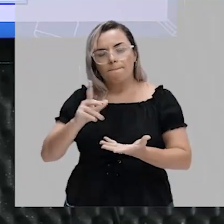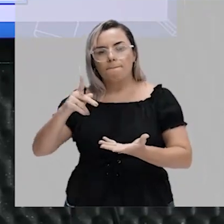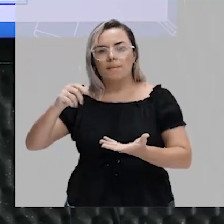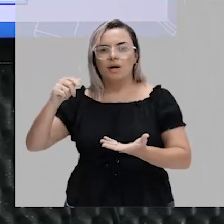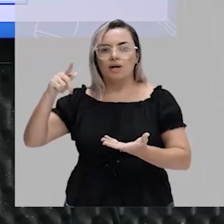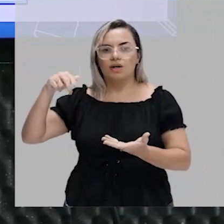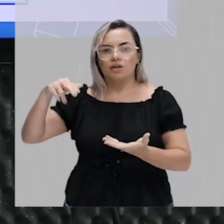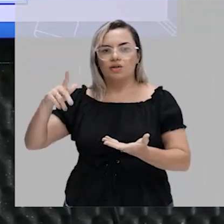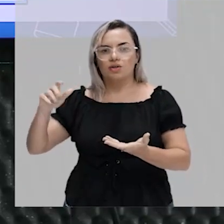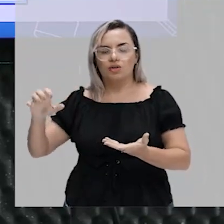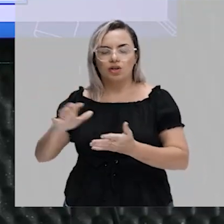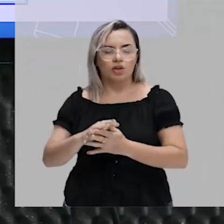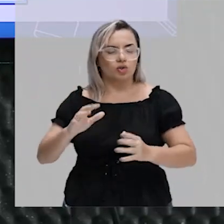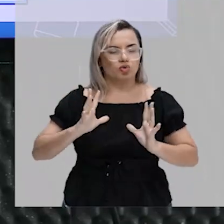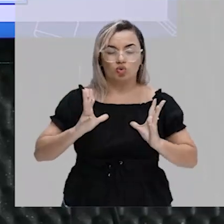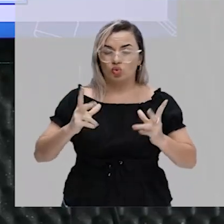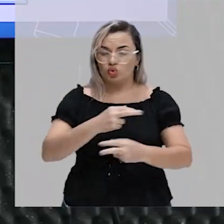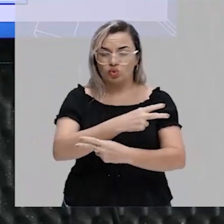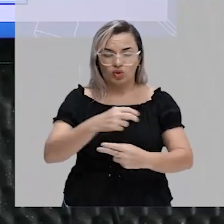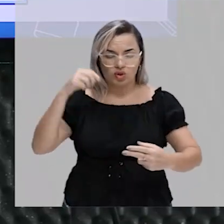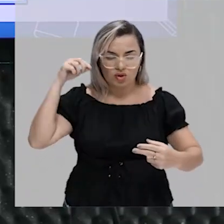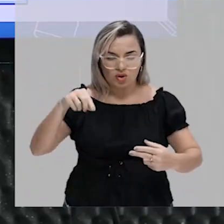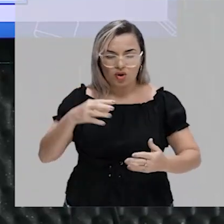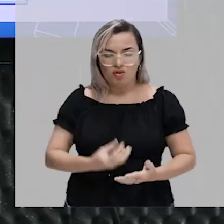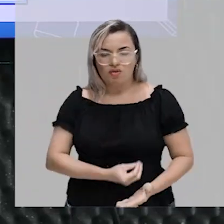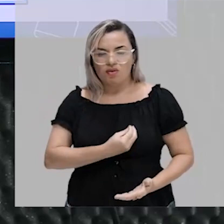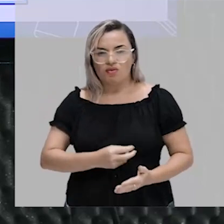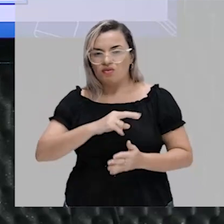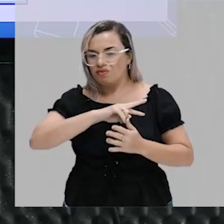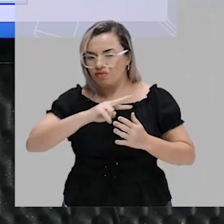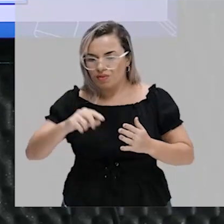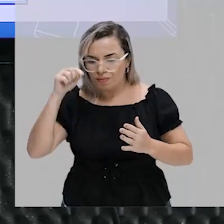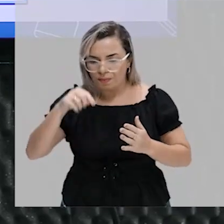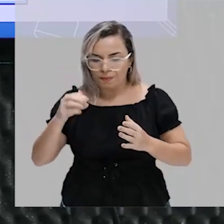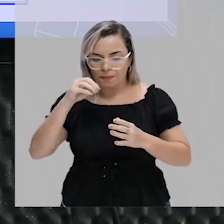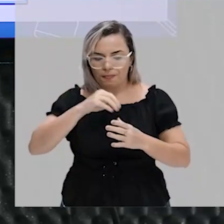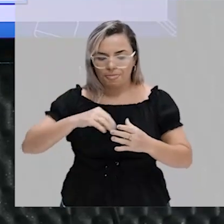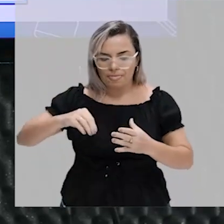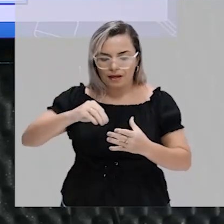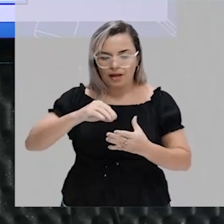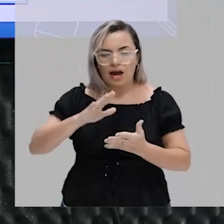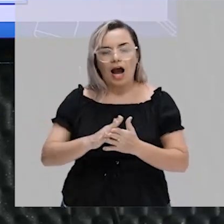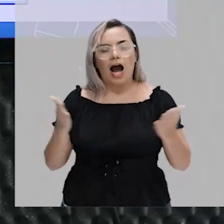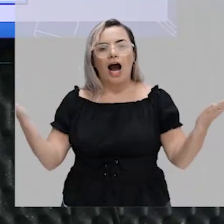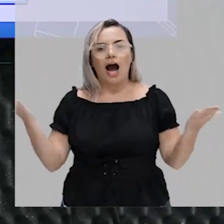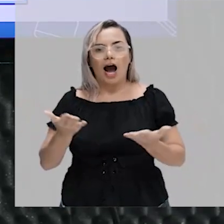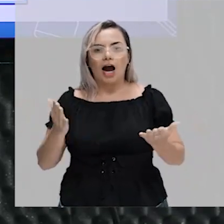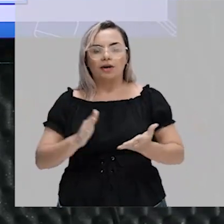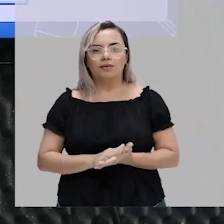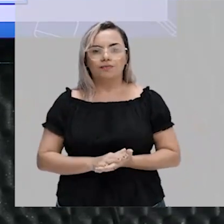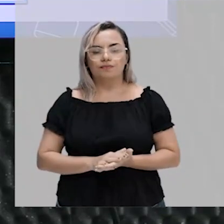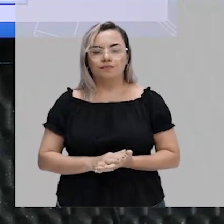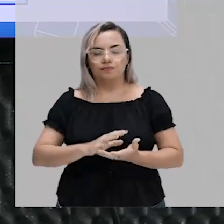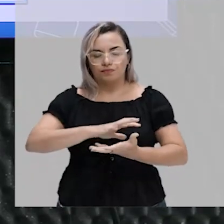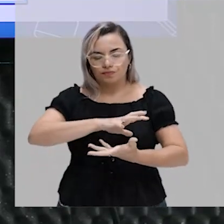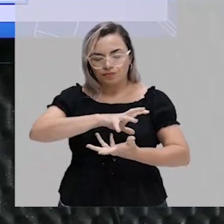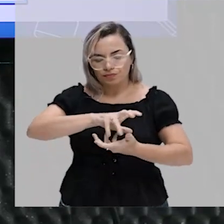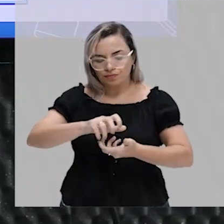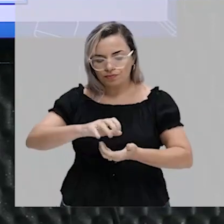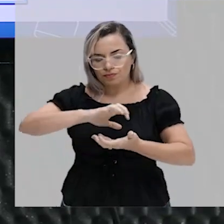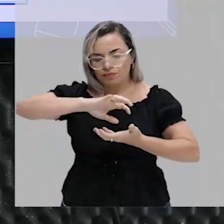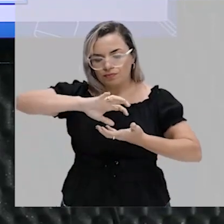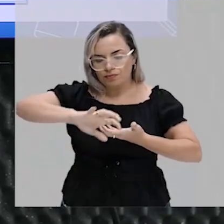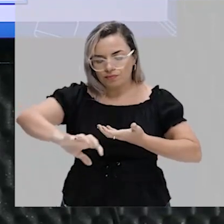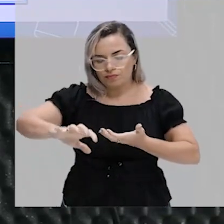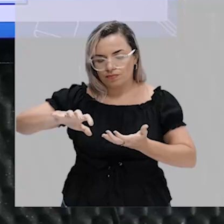espaço geográfico. Quando a deriva continental promove a separação das placas tectônicas,